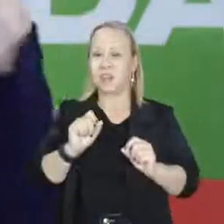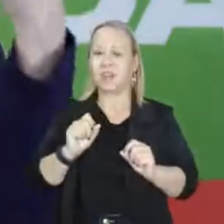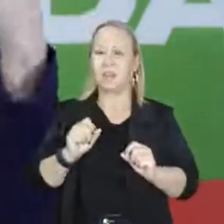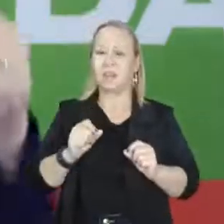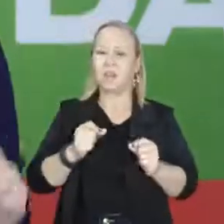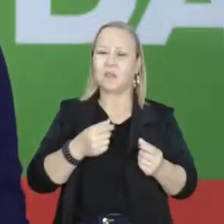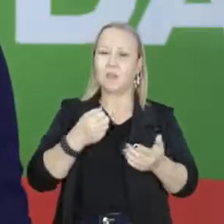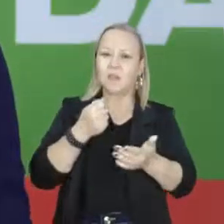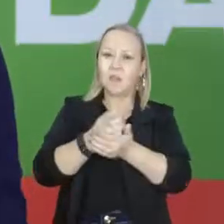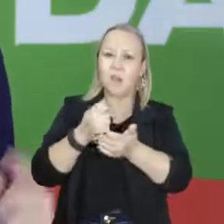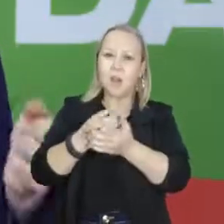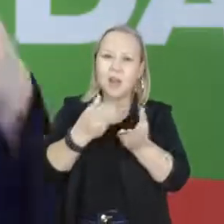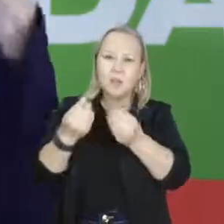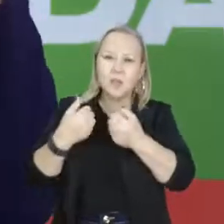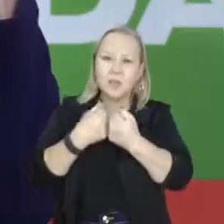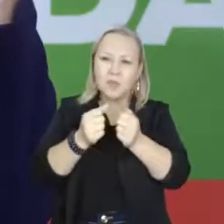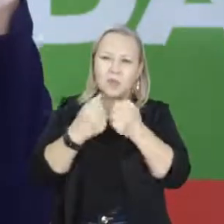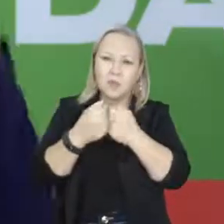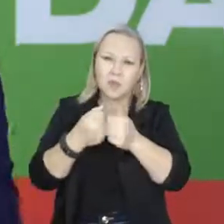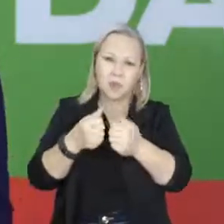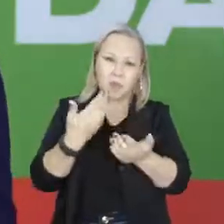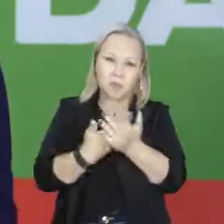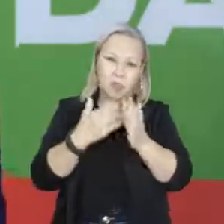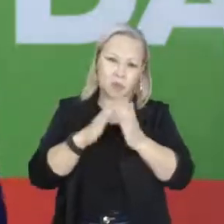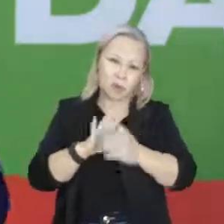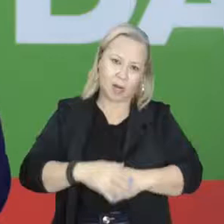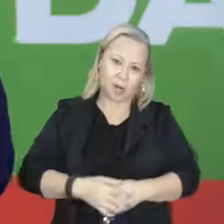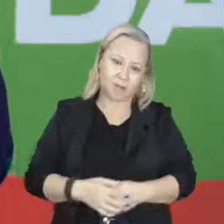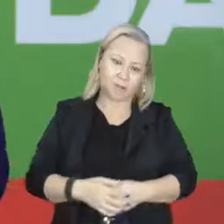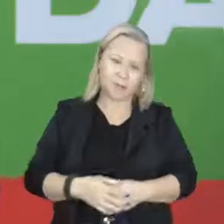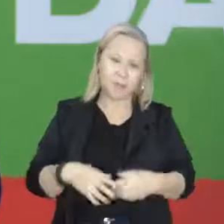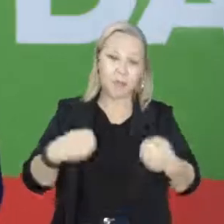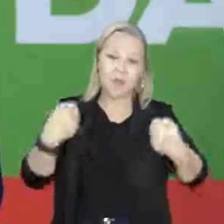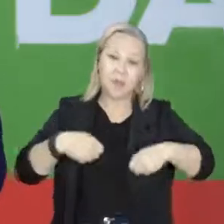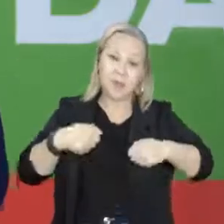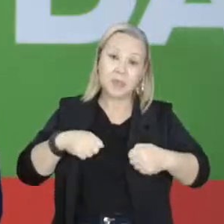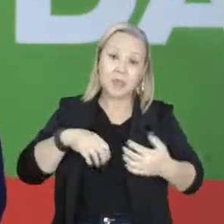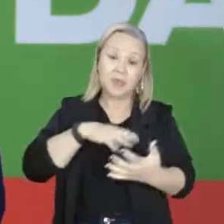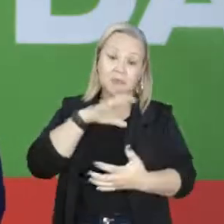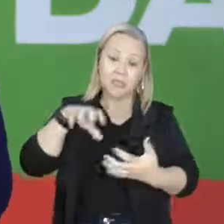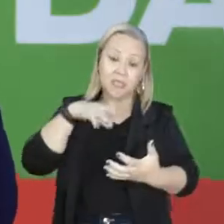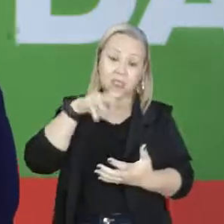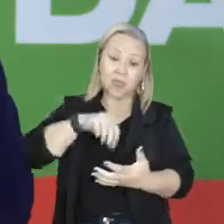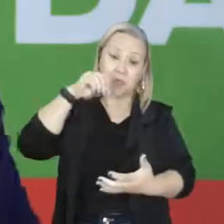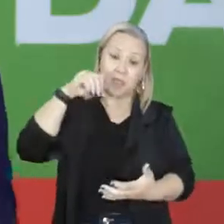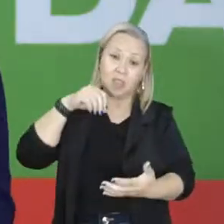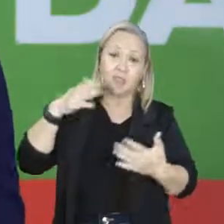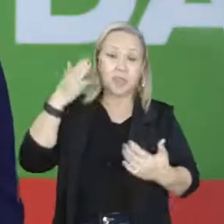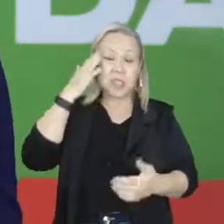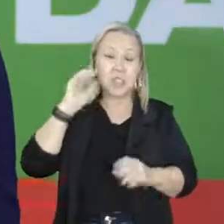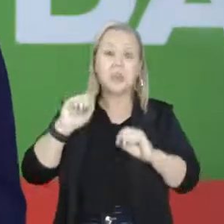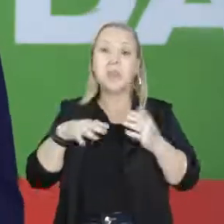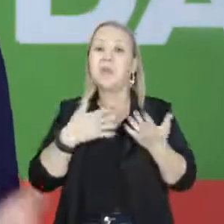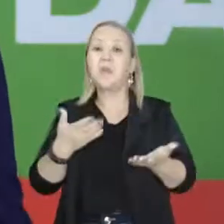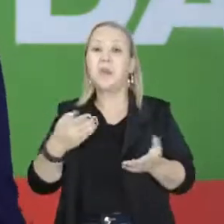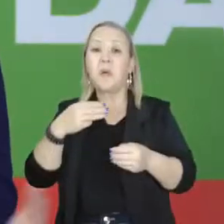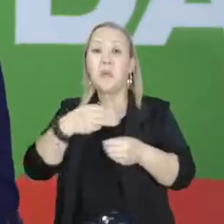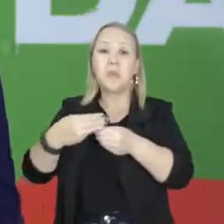de 5.500 municípios para ver qual é o município que vai levar apenas um, e tão somente um ônibus